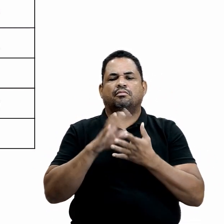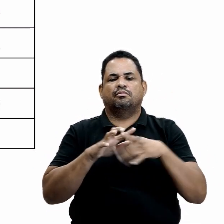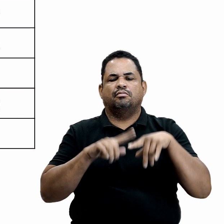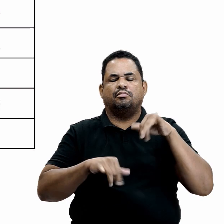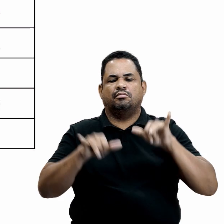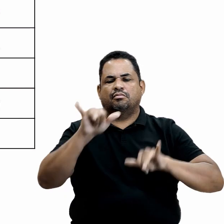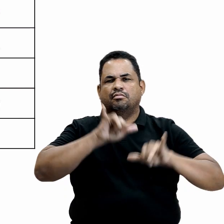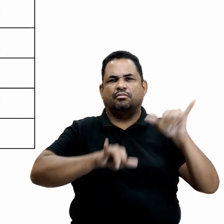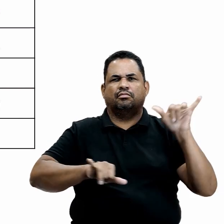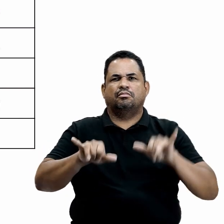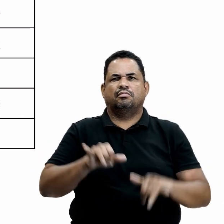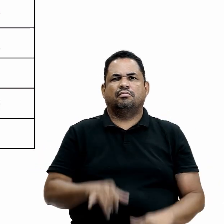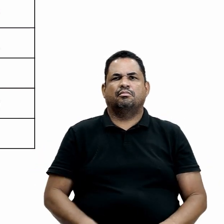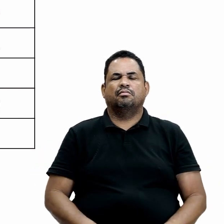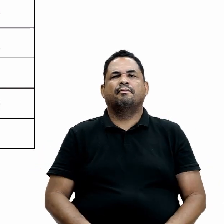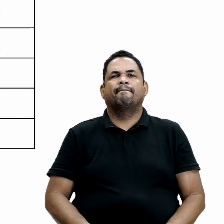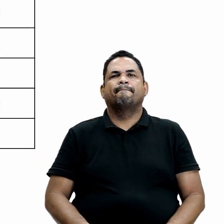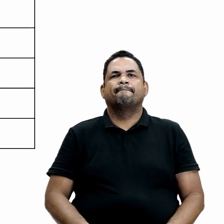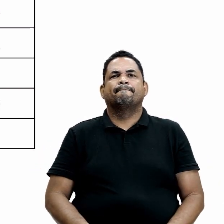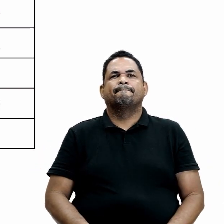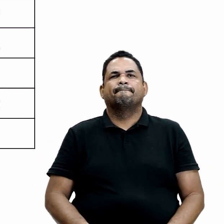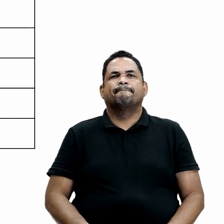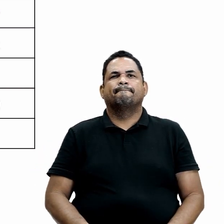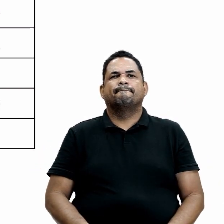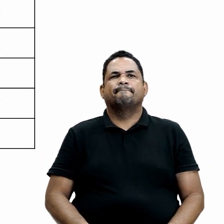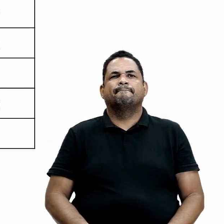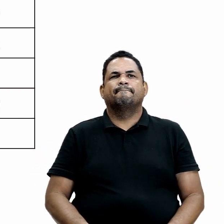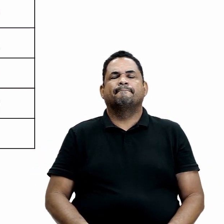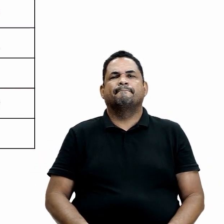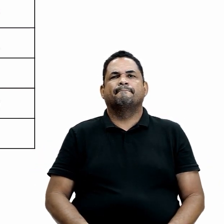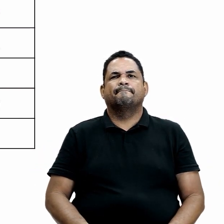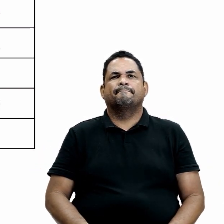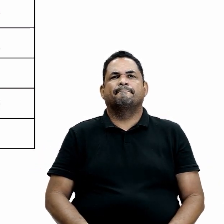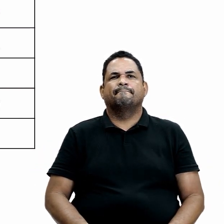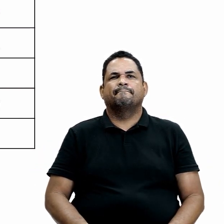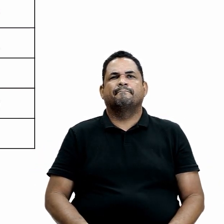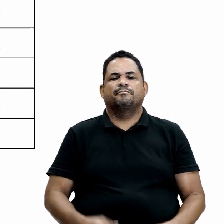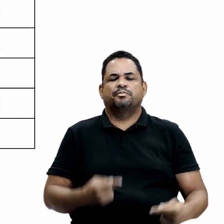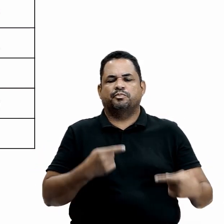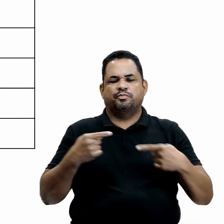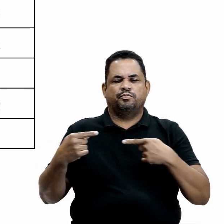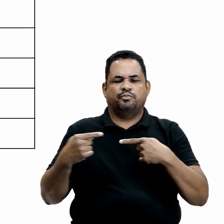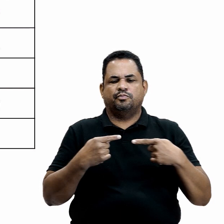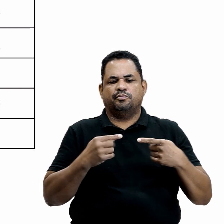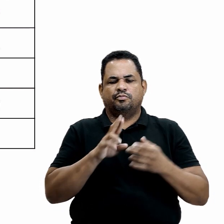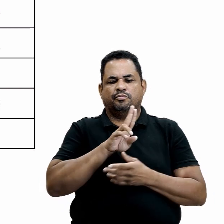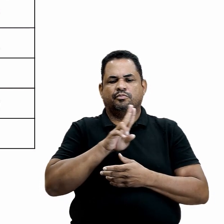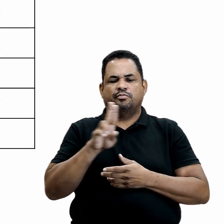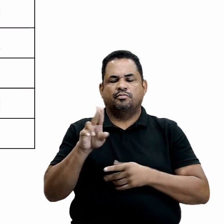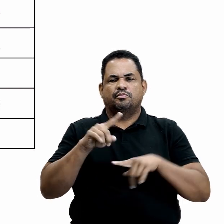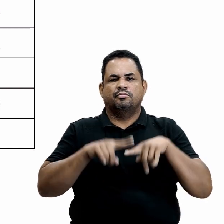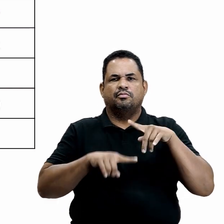químicos, tá certo? E aí veja com relação ao nome do elemento.